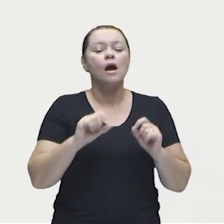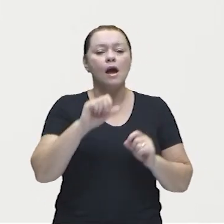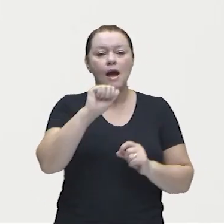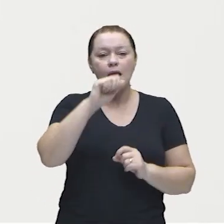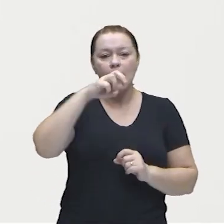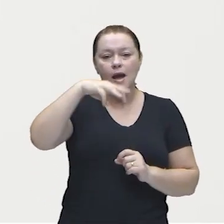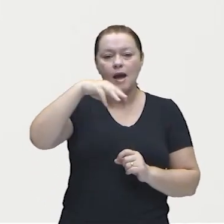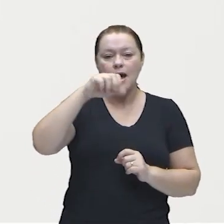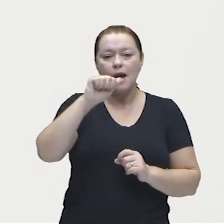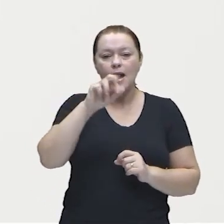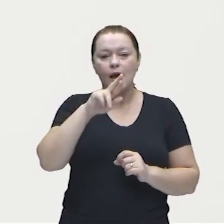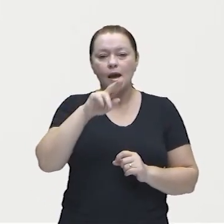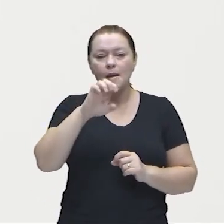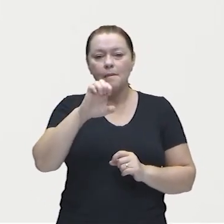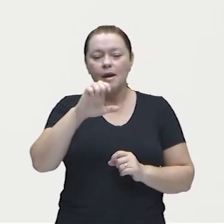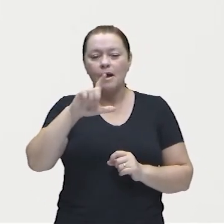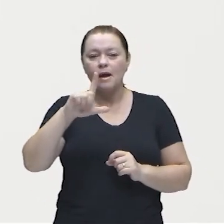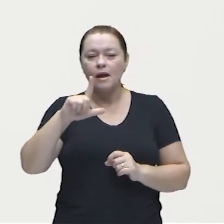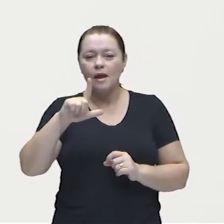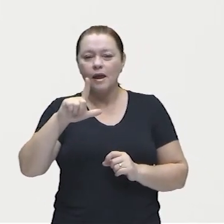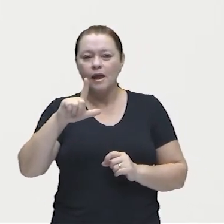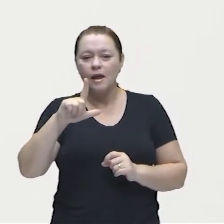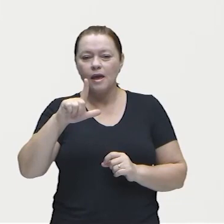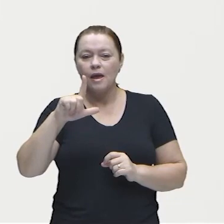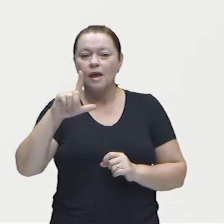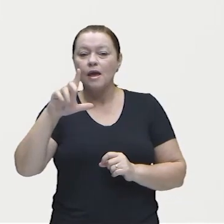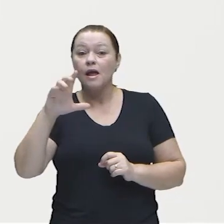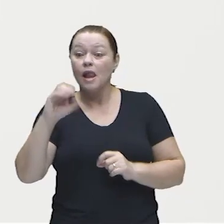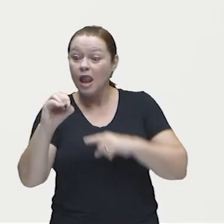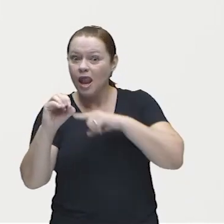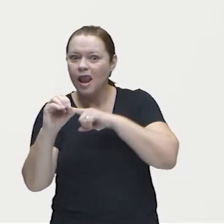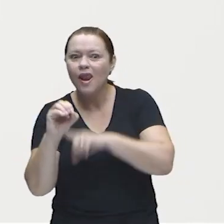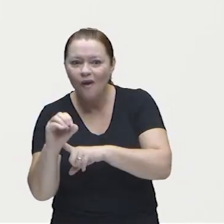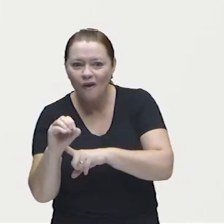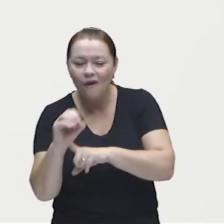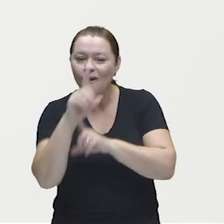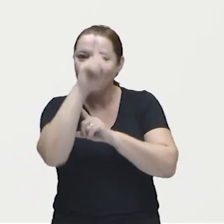amarelo? Quem respondeu amarelo?